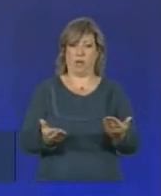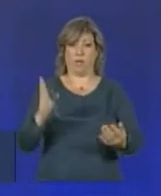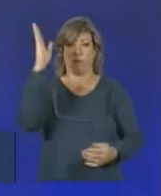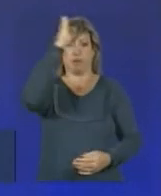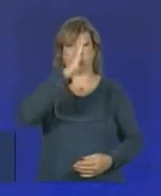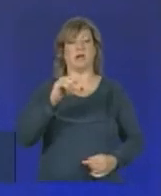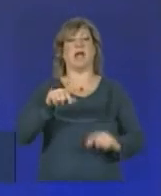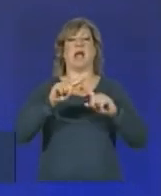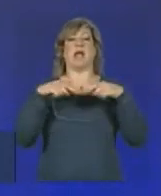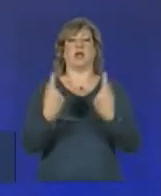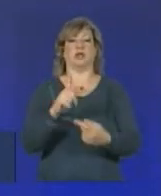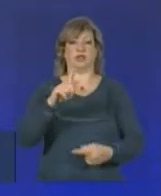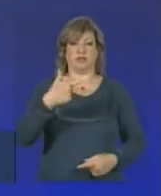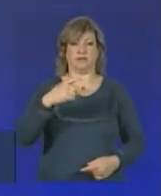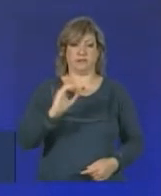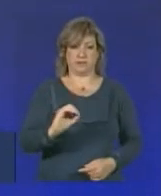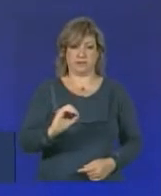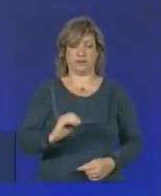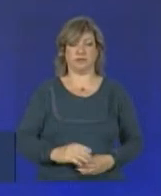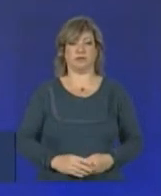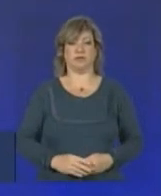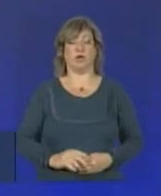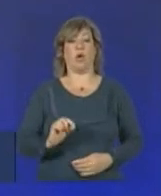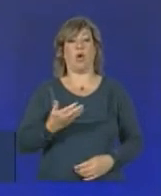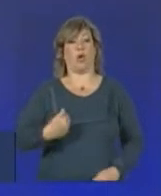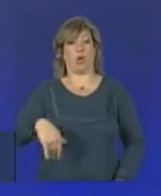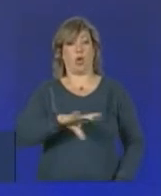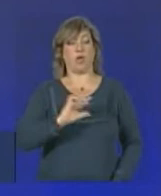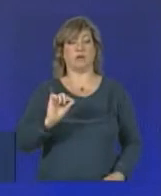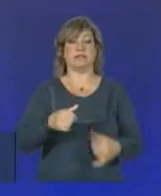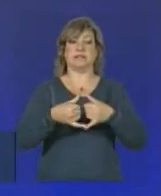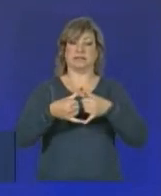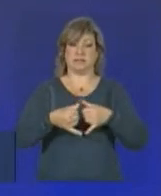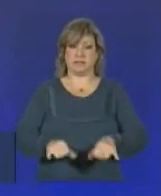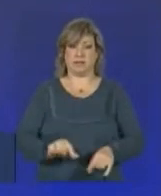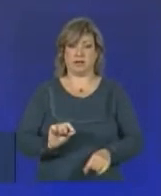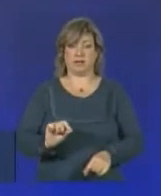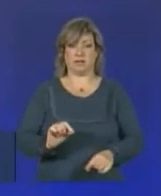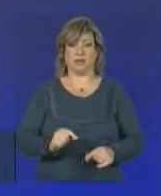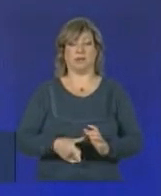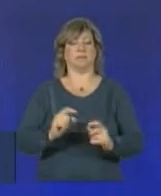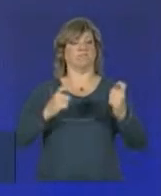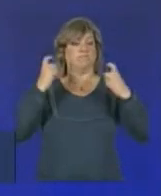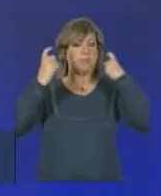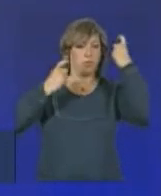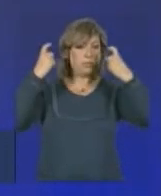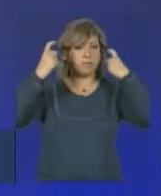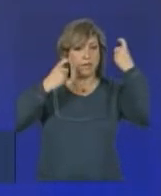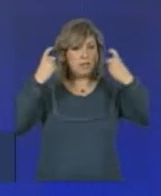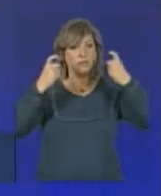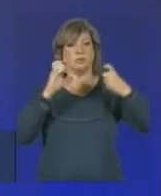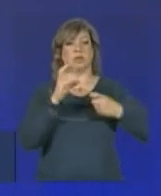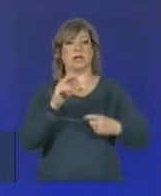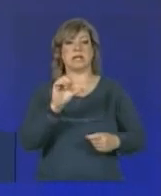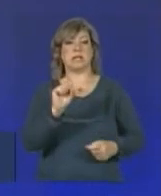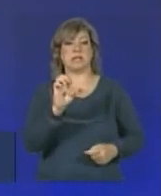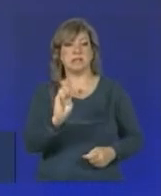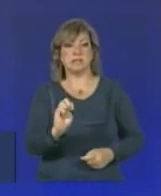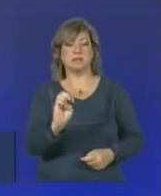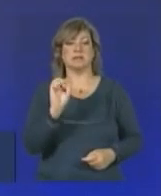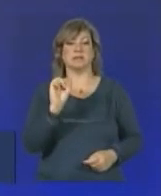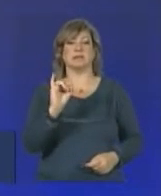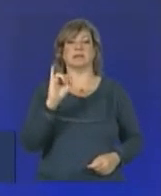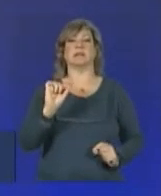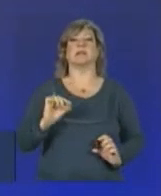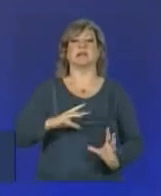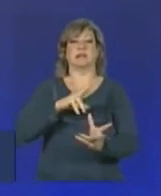G20. Nós estávamos preocupados com a crise